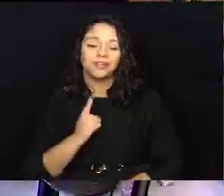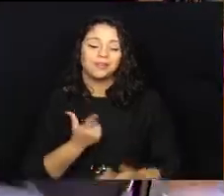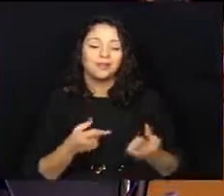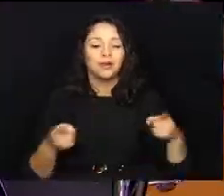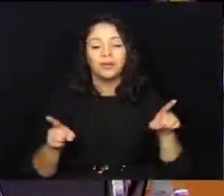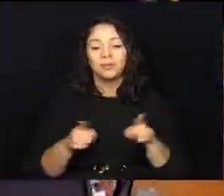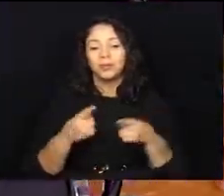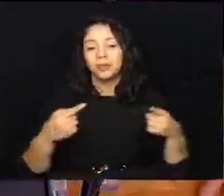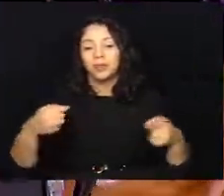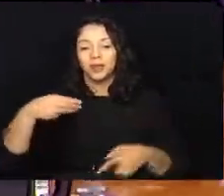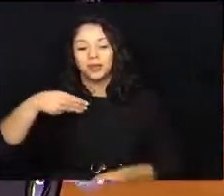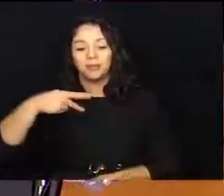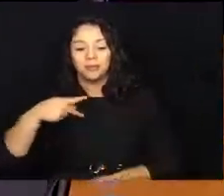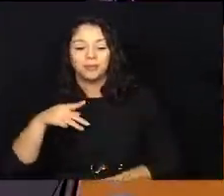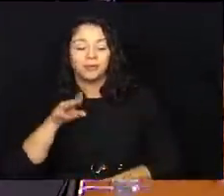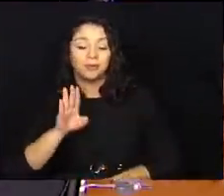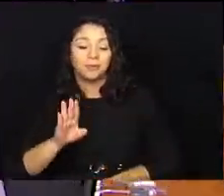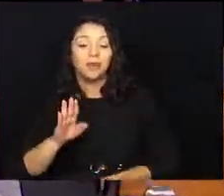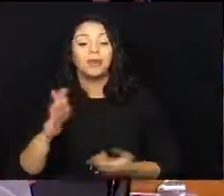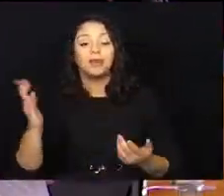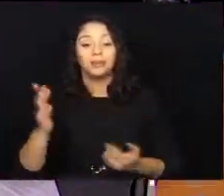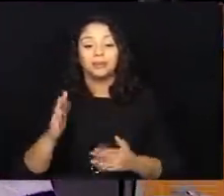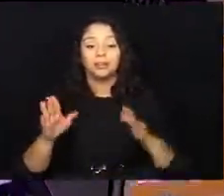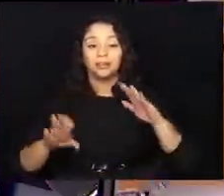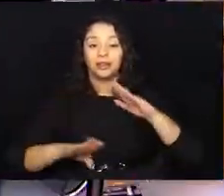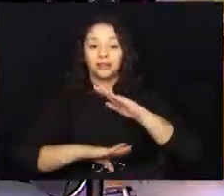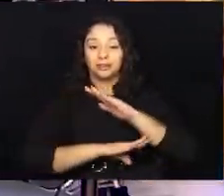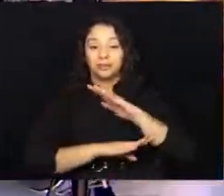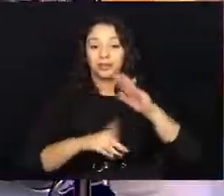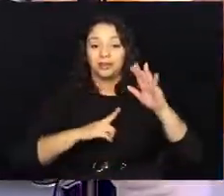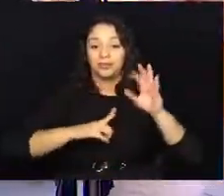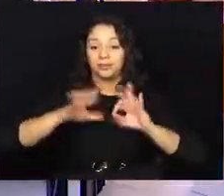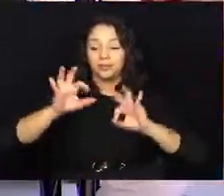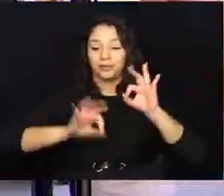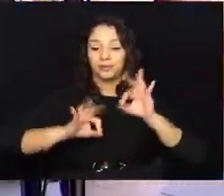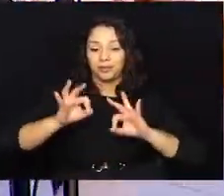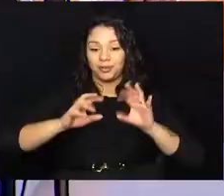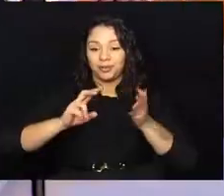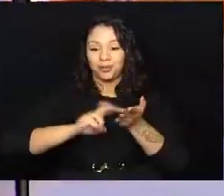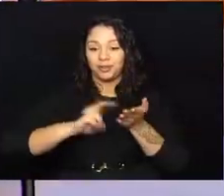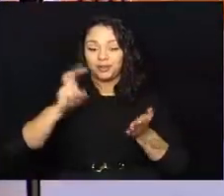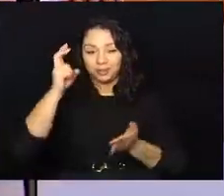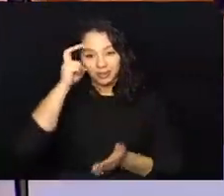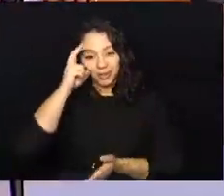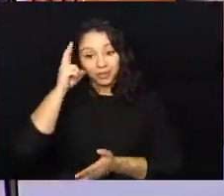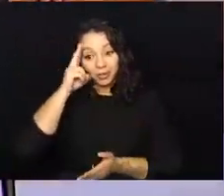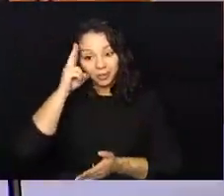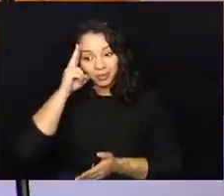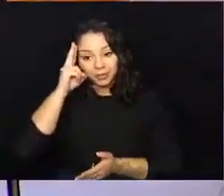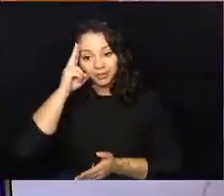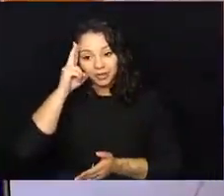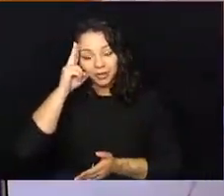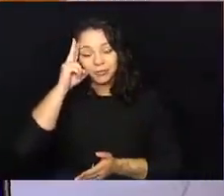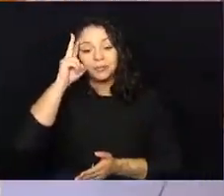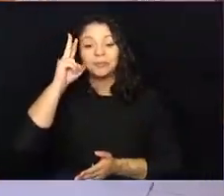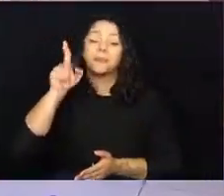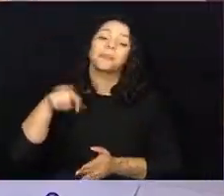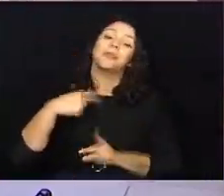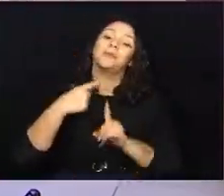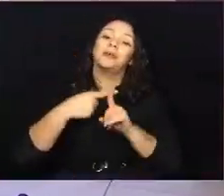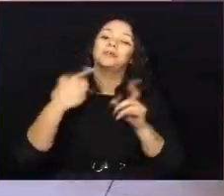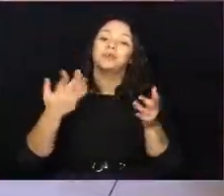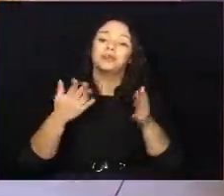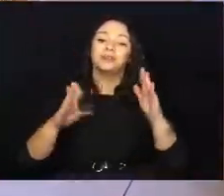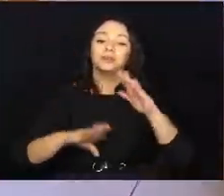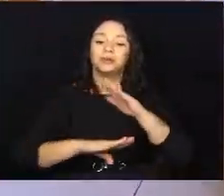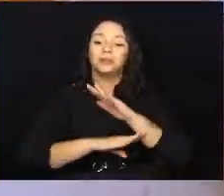Foi no ritmo de música popular brasileira que a Câmara de Campinas organizou na manhã de segunda-feira mais uma edição